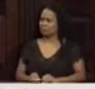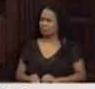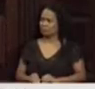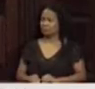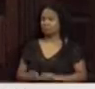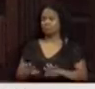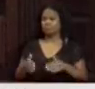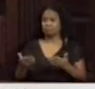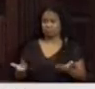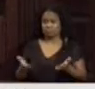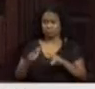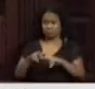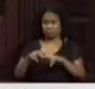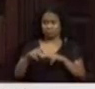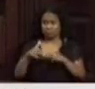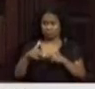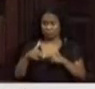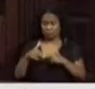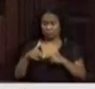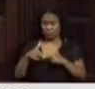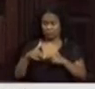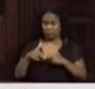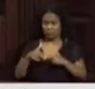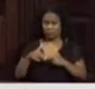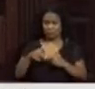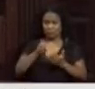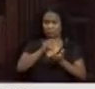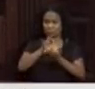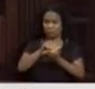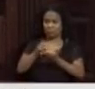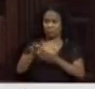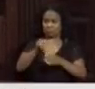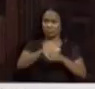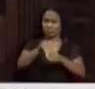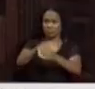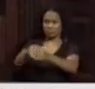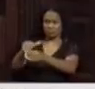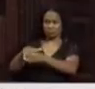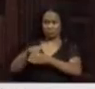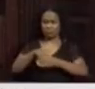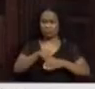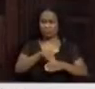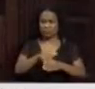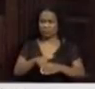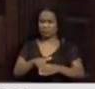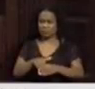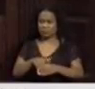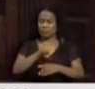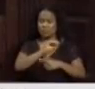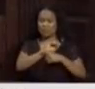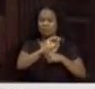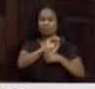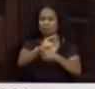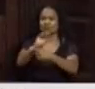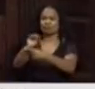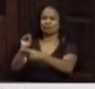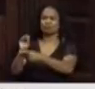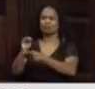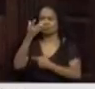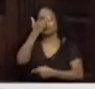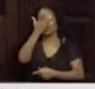Disse, a campanha inteira ele pregou que ia cuidar das pessoas.